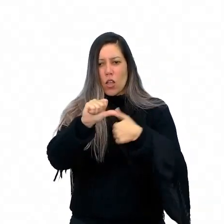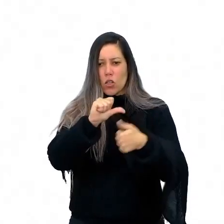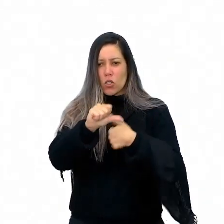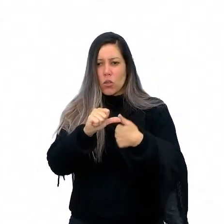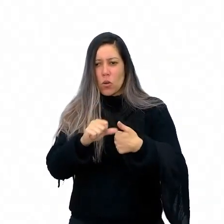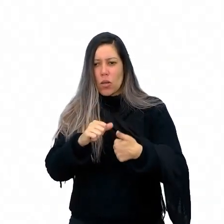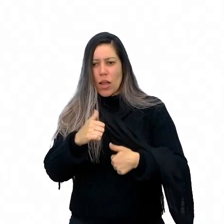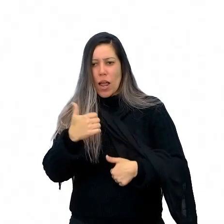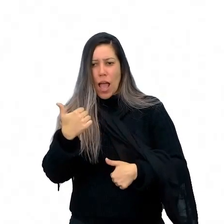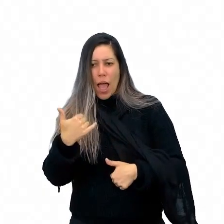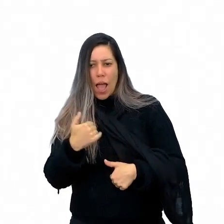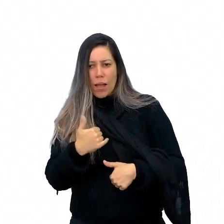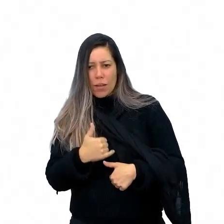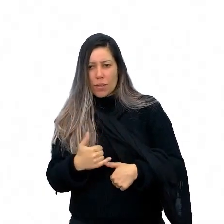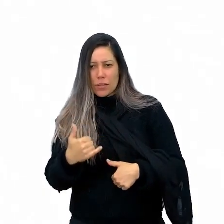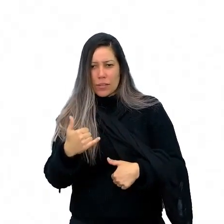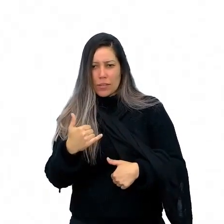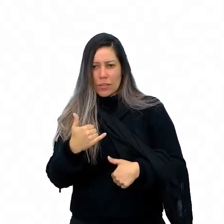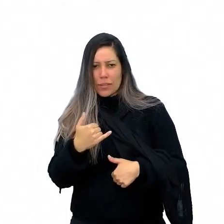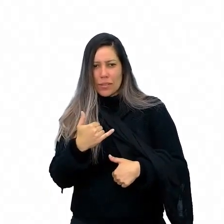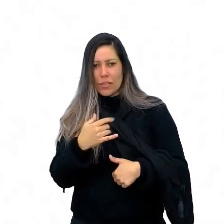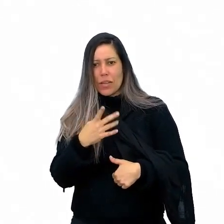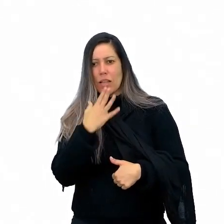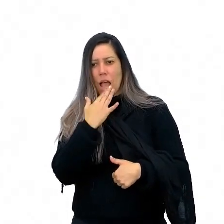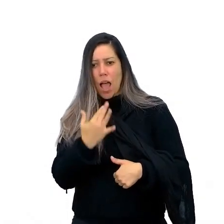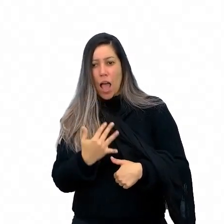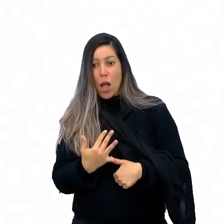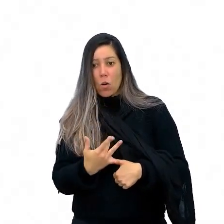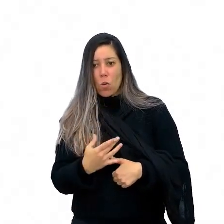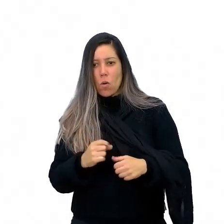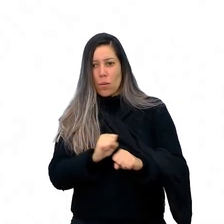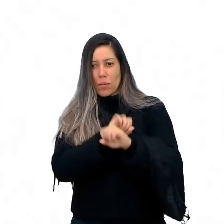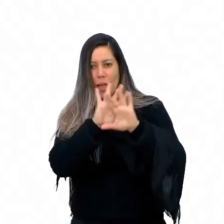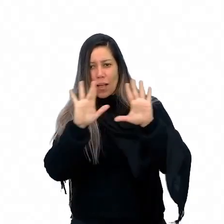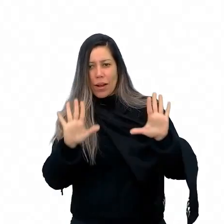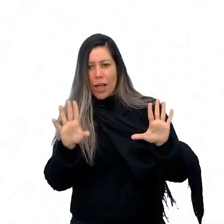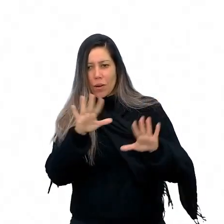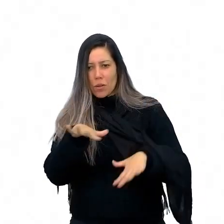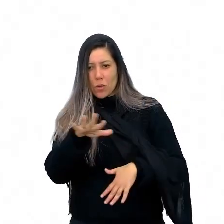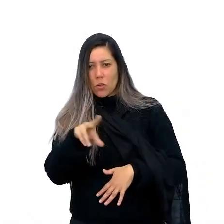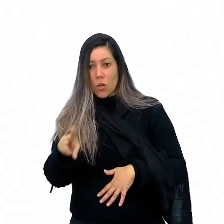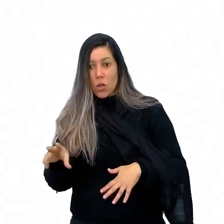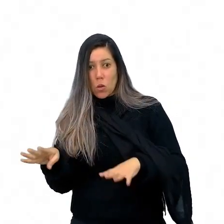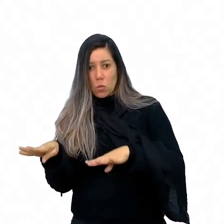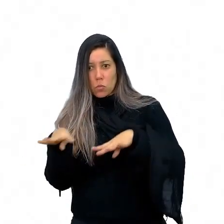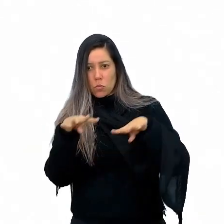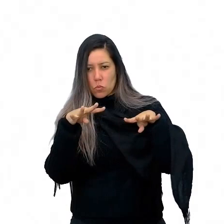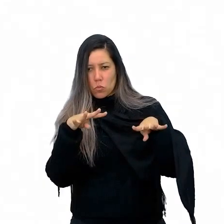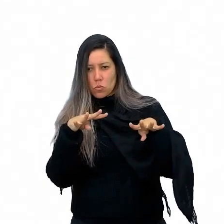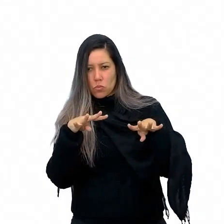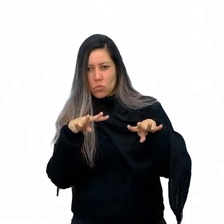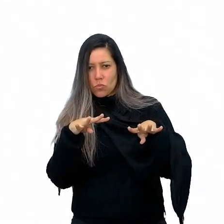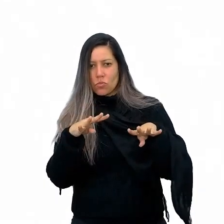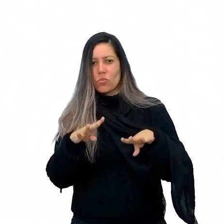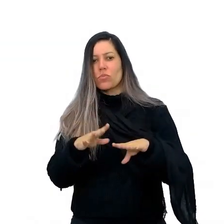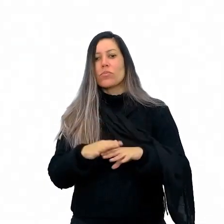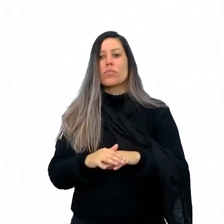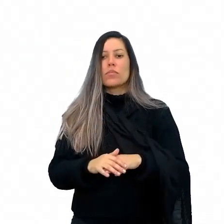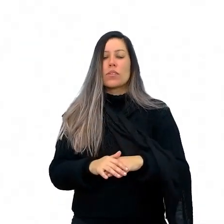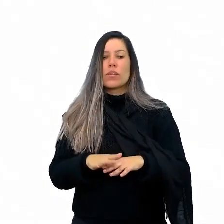para tentar ficar um pouquinho mais visível a todos. Então, o conhecimento comum do conteúdo,